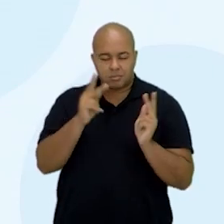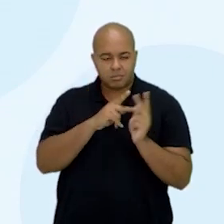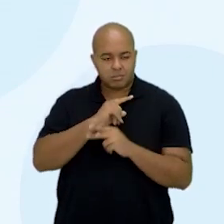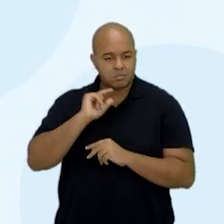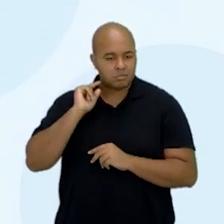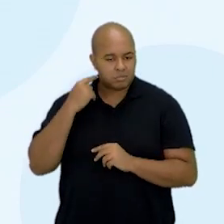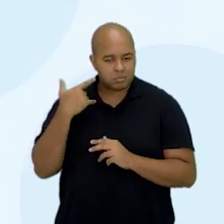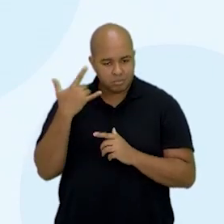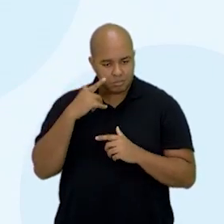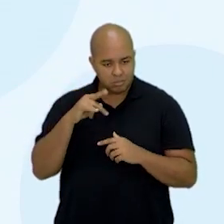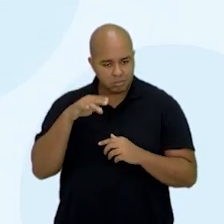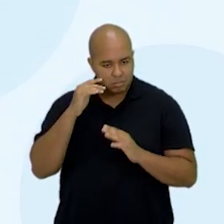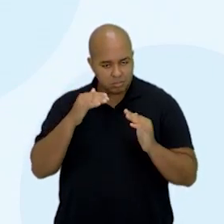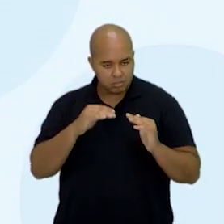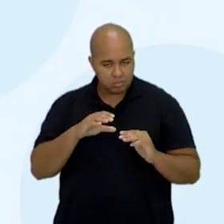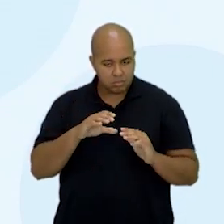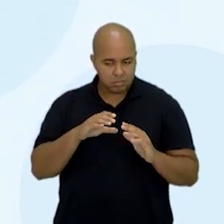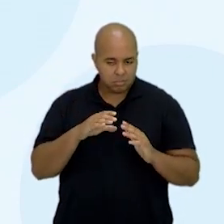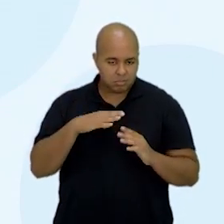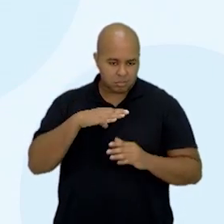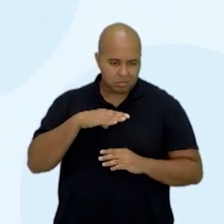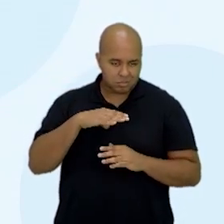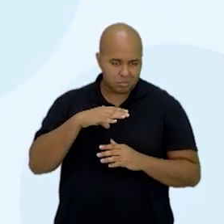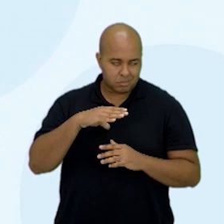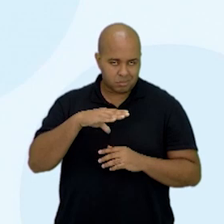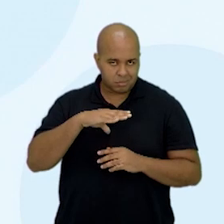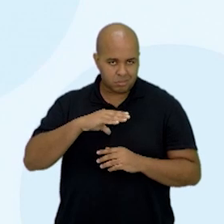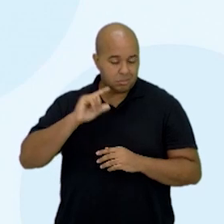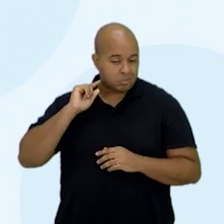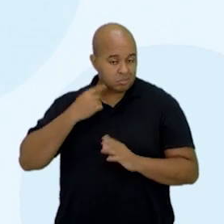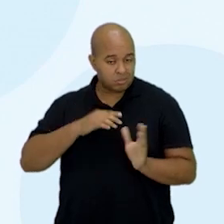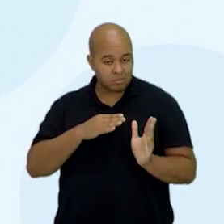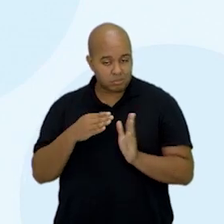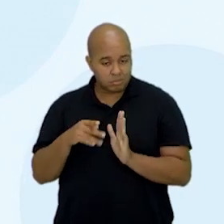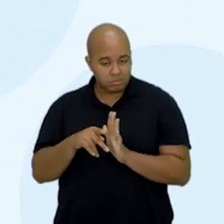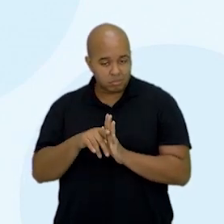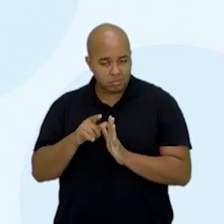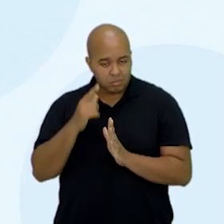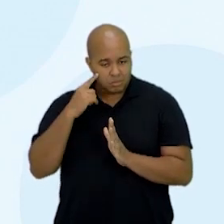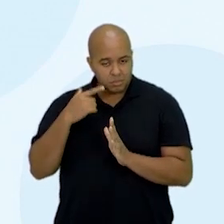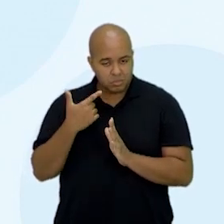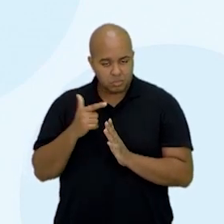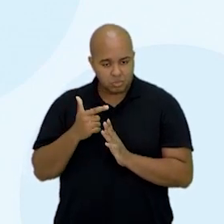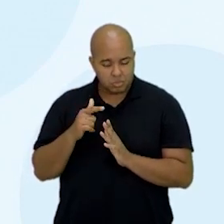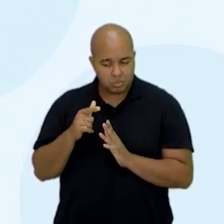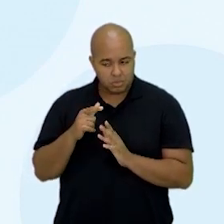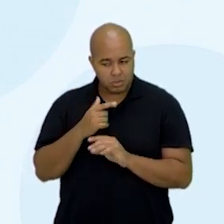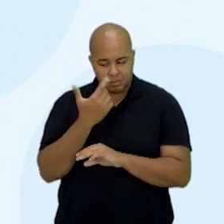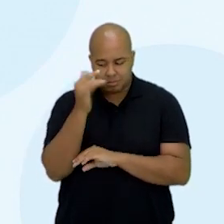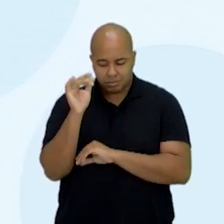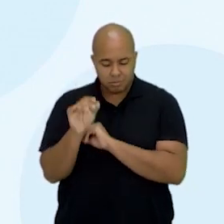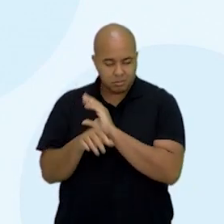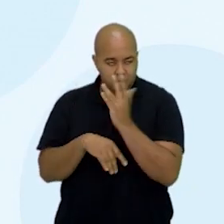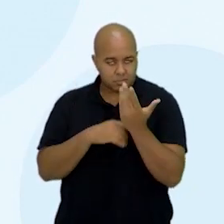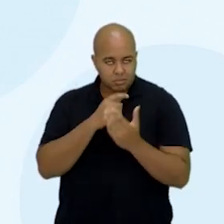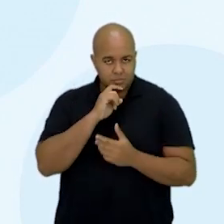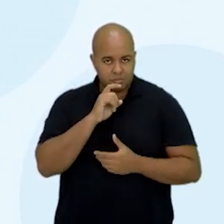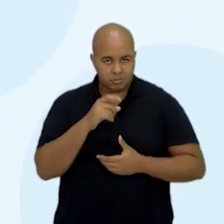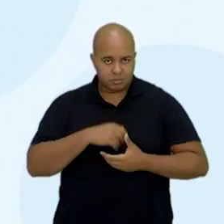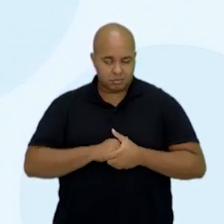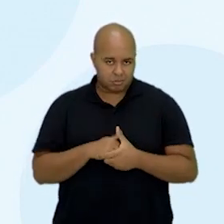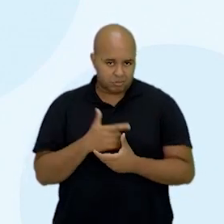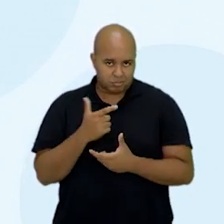da Siri a cidade está suja e para imagem de nobreas não há